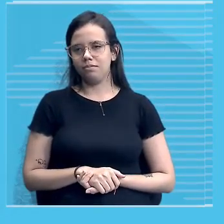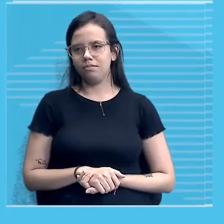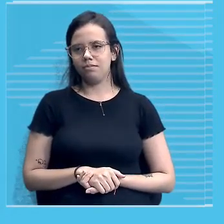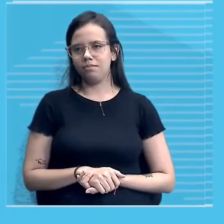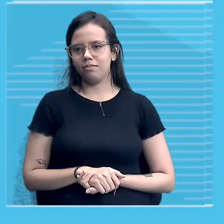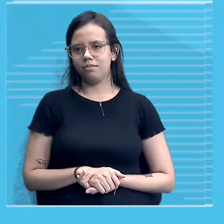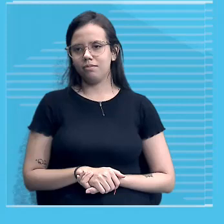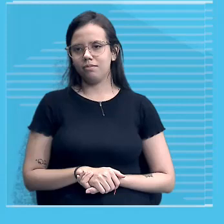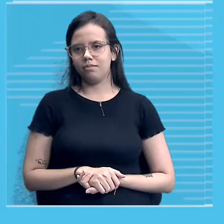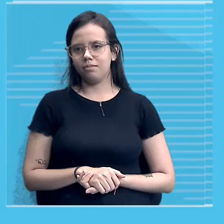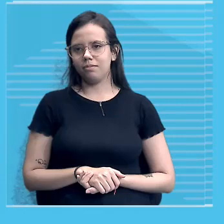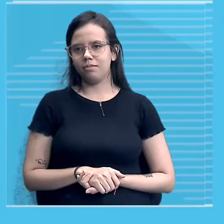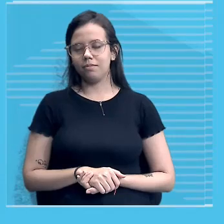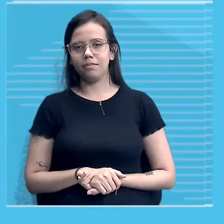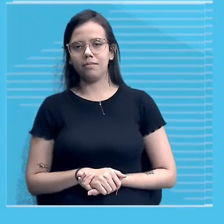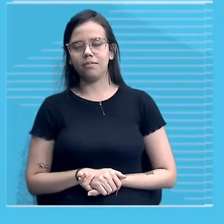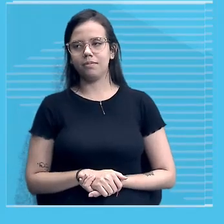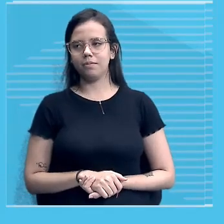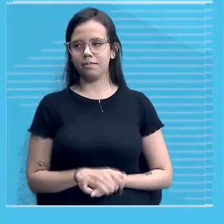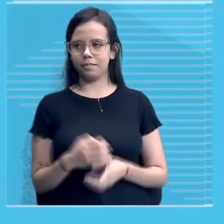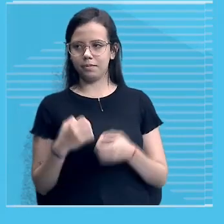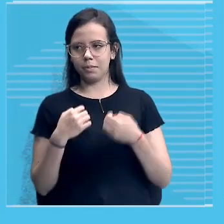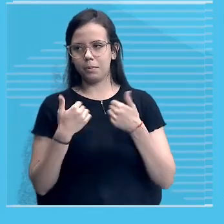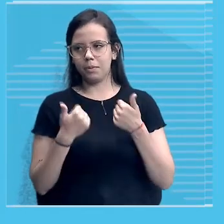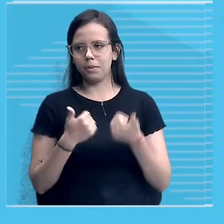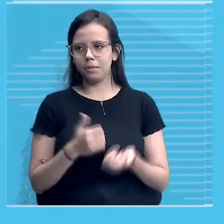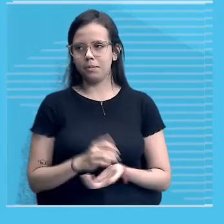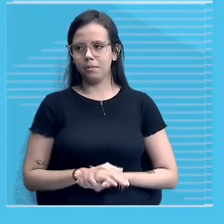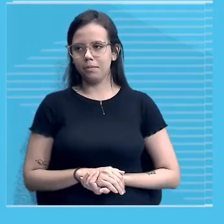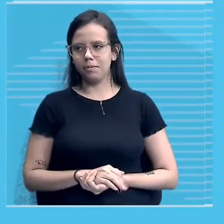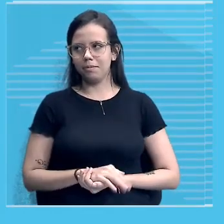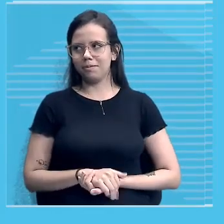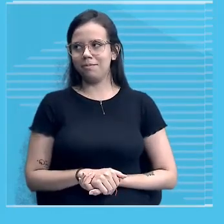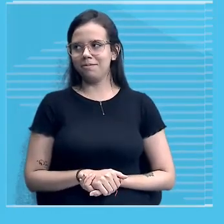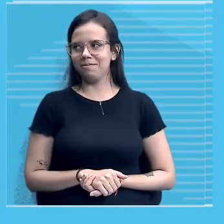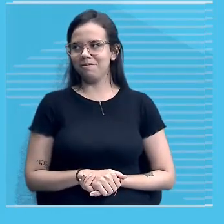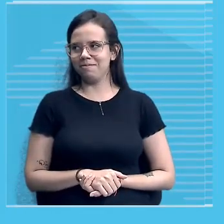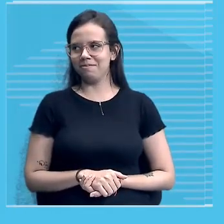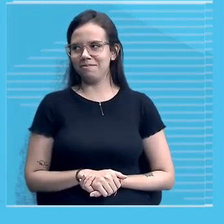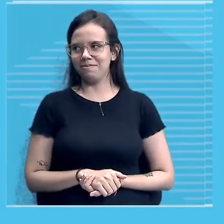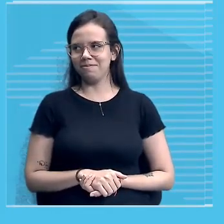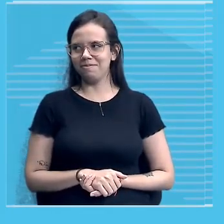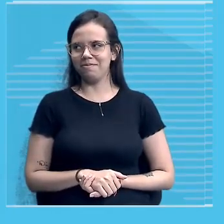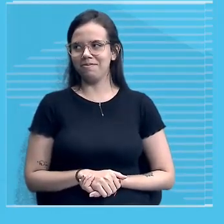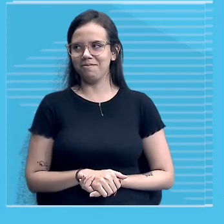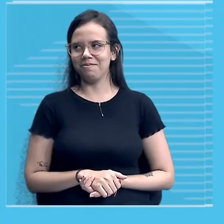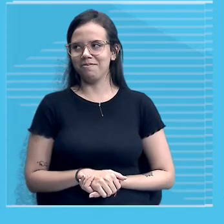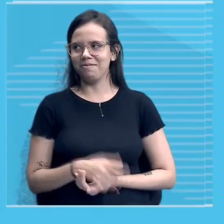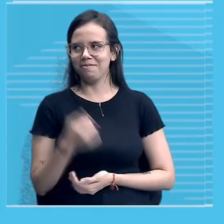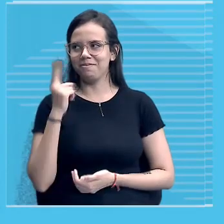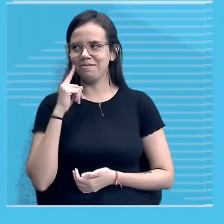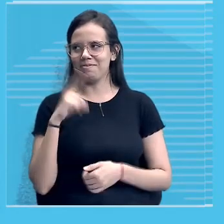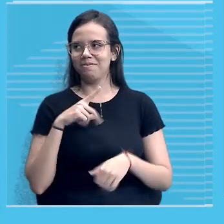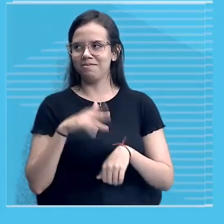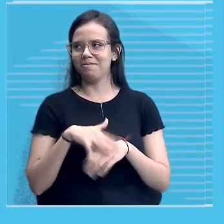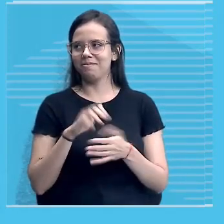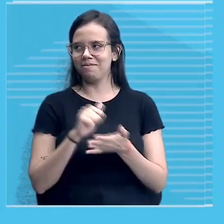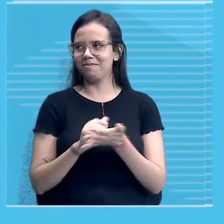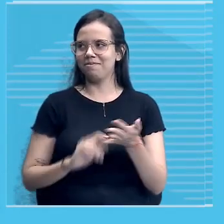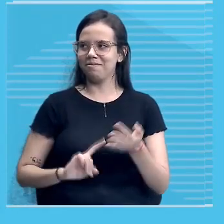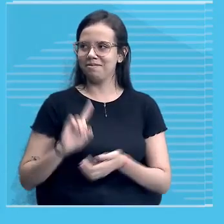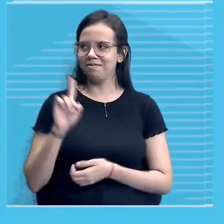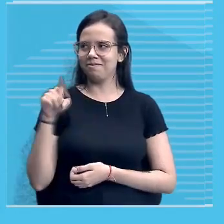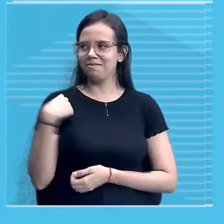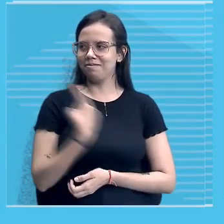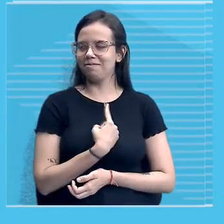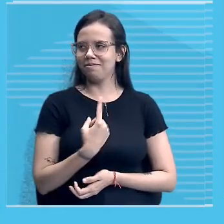é muito bem vamos lá olha só tem mais questões aqui para a gente Jovem